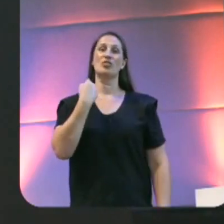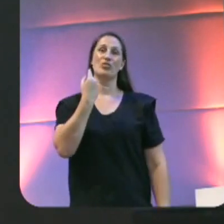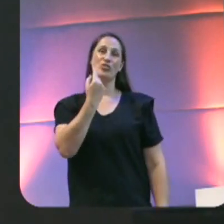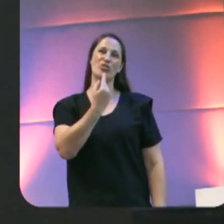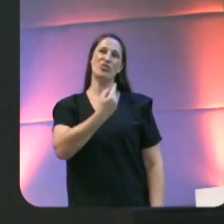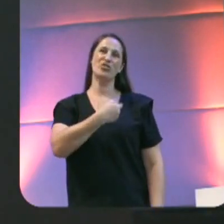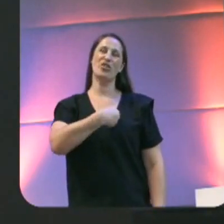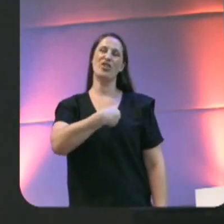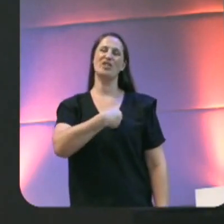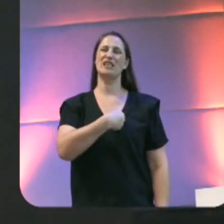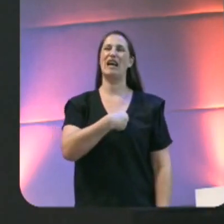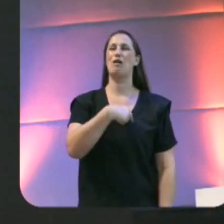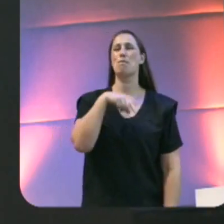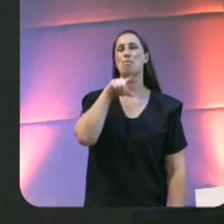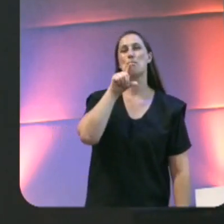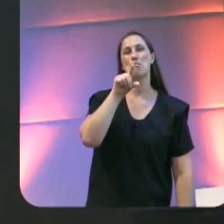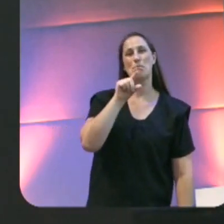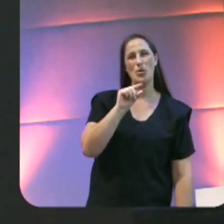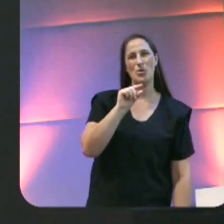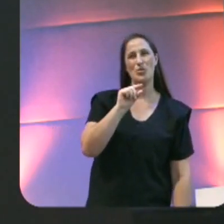contentamos com muito pouco